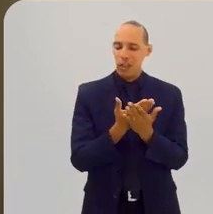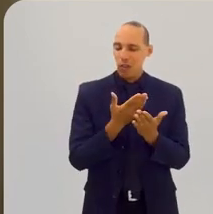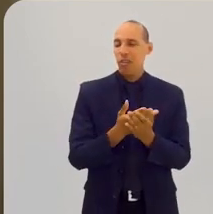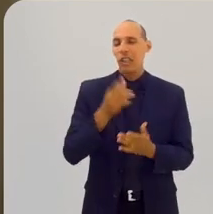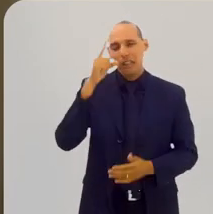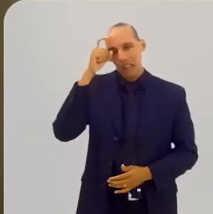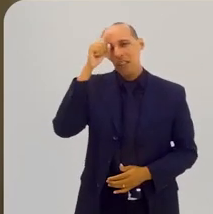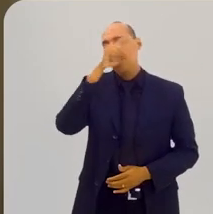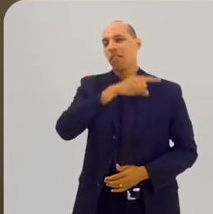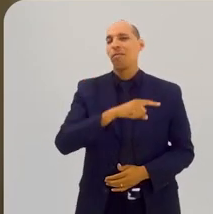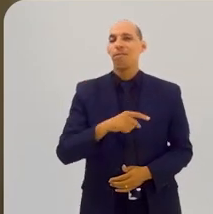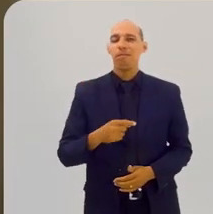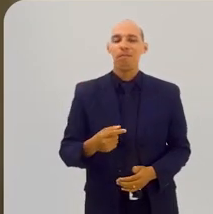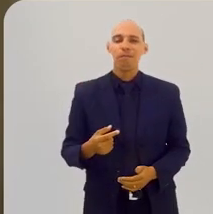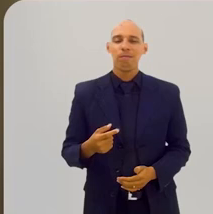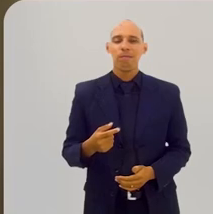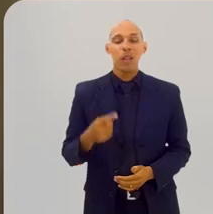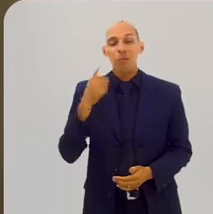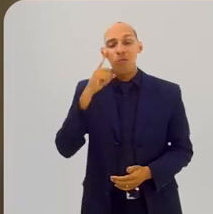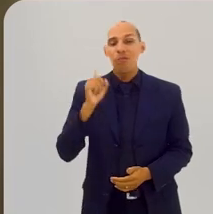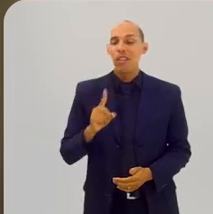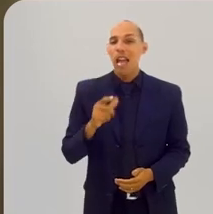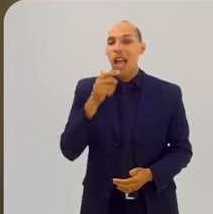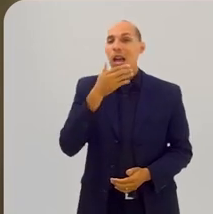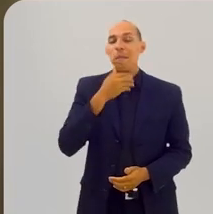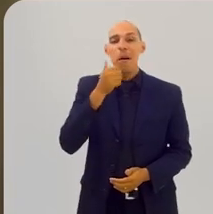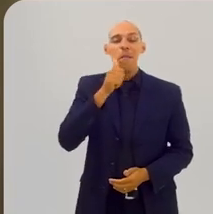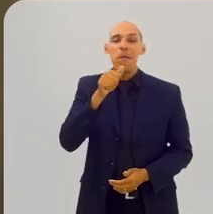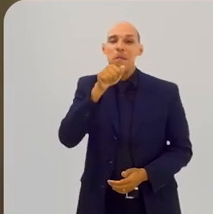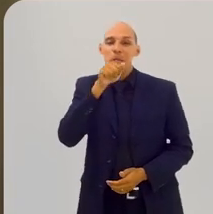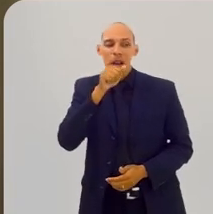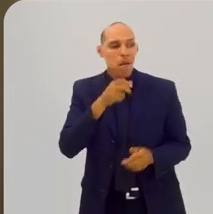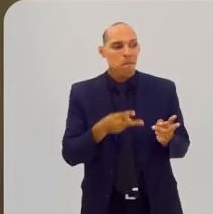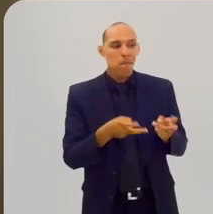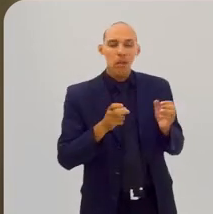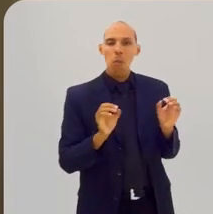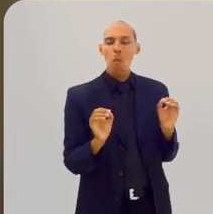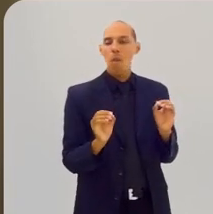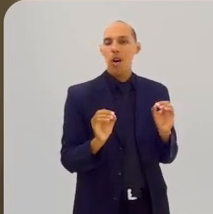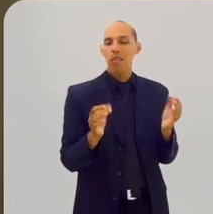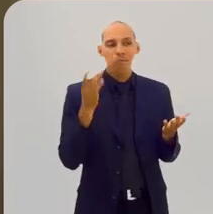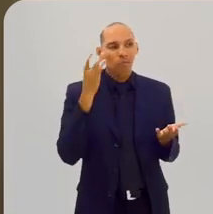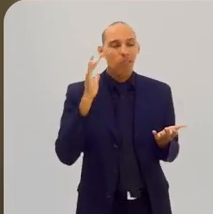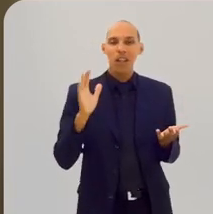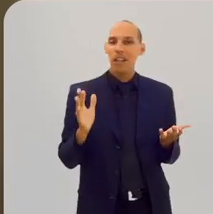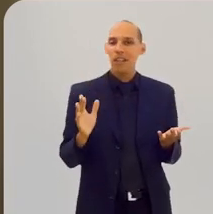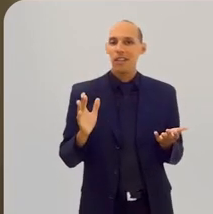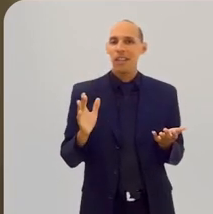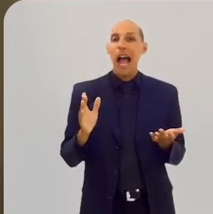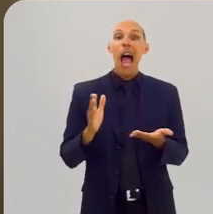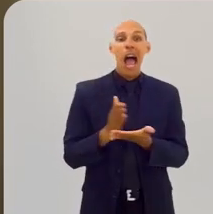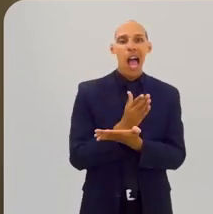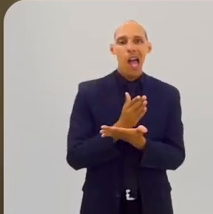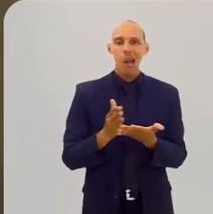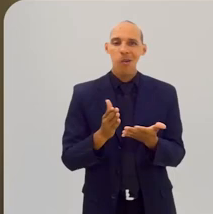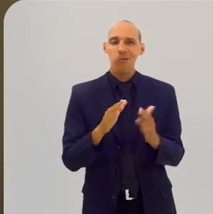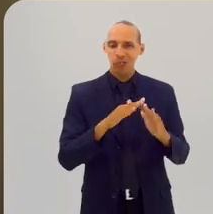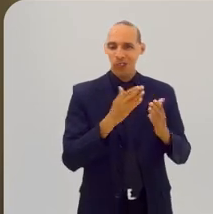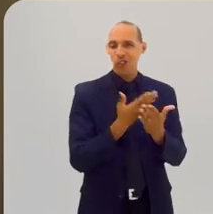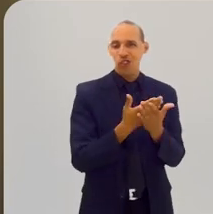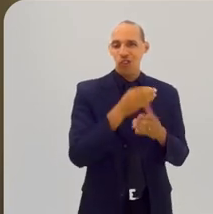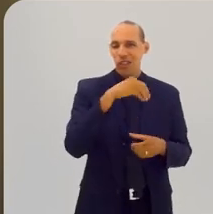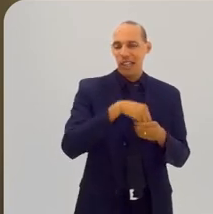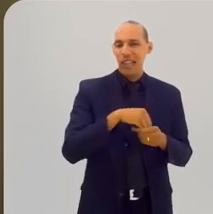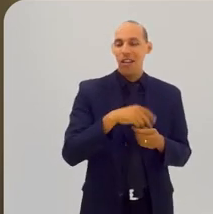bem difícil eu não sei como meus pais não Lutaram e eu ouvia muito de algumas